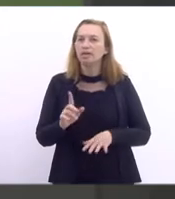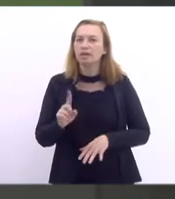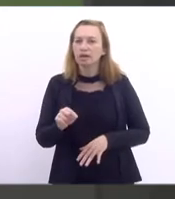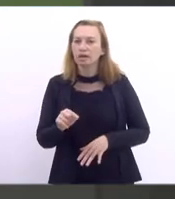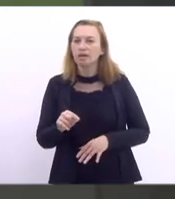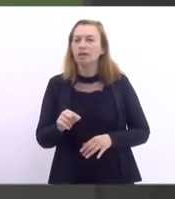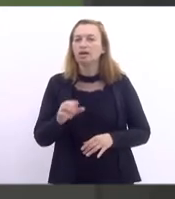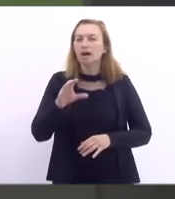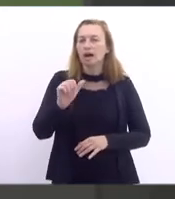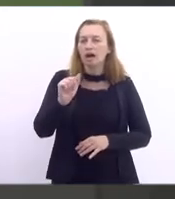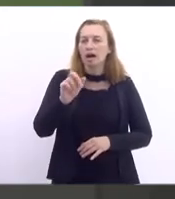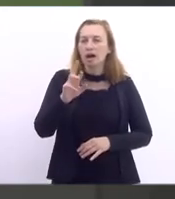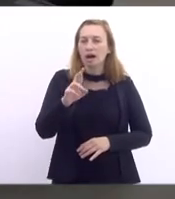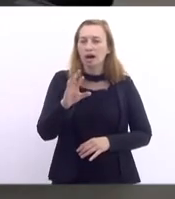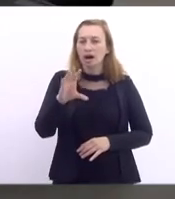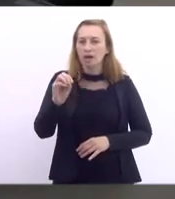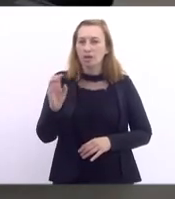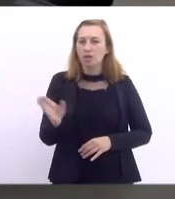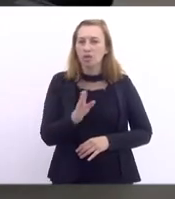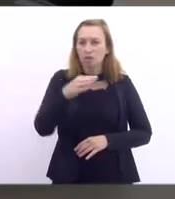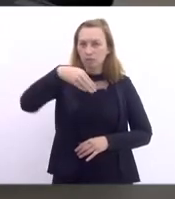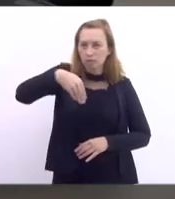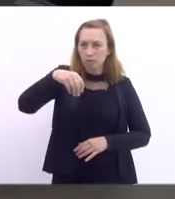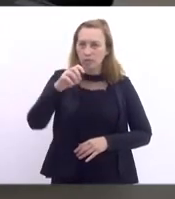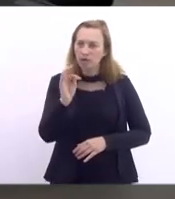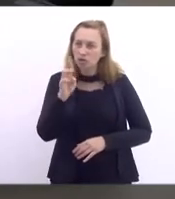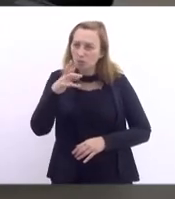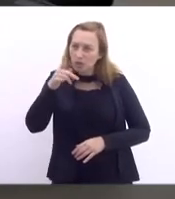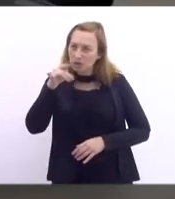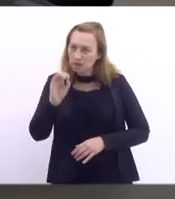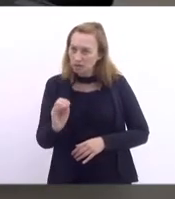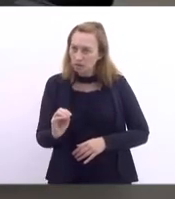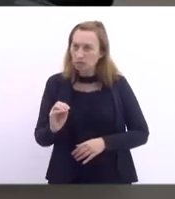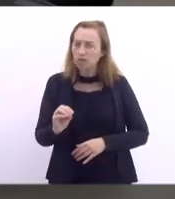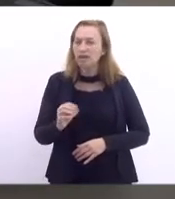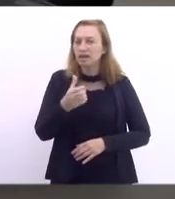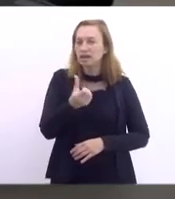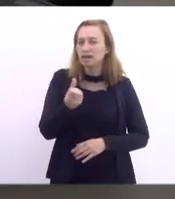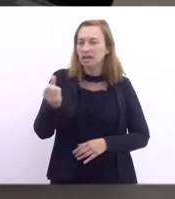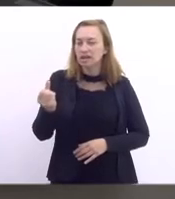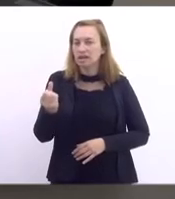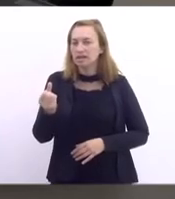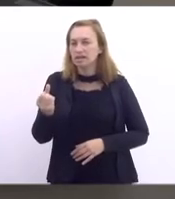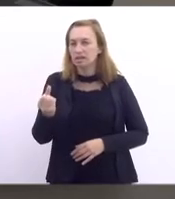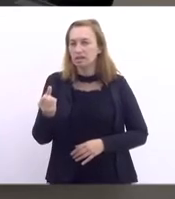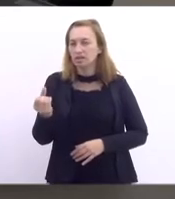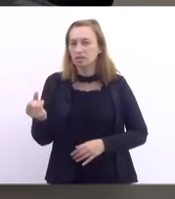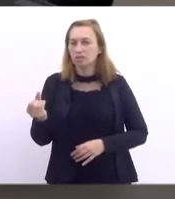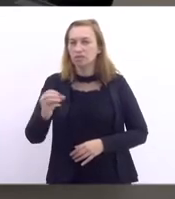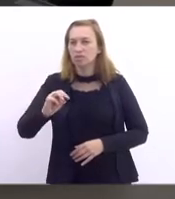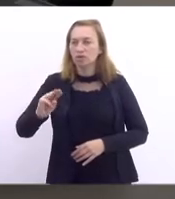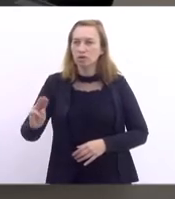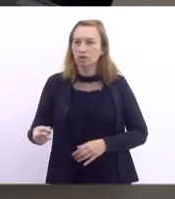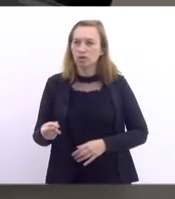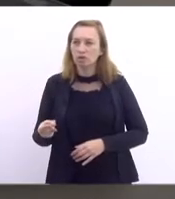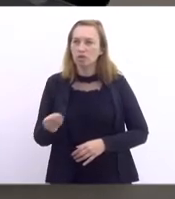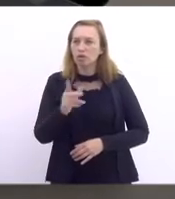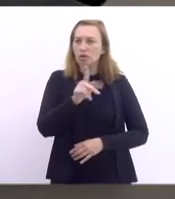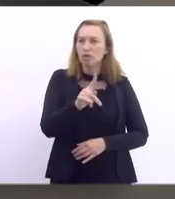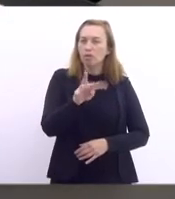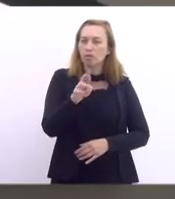tem a ver com o arco Metropolitano foram seiscentos milhões é o processo ti